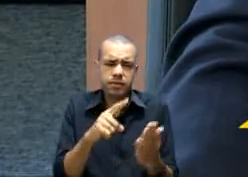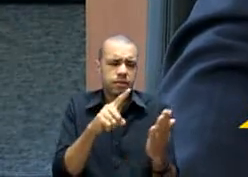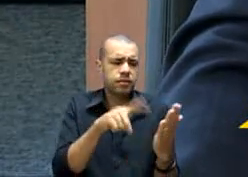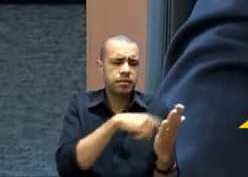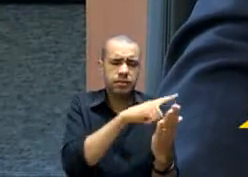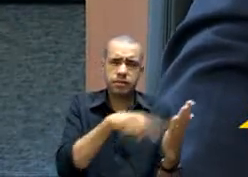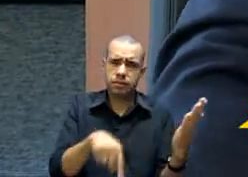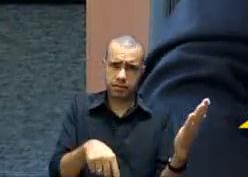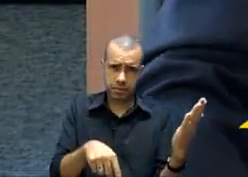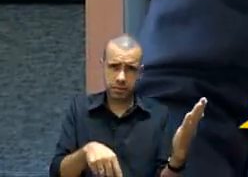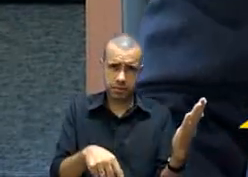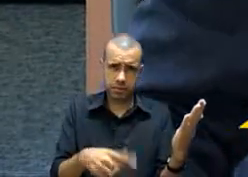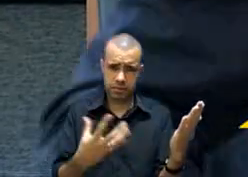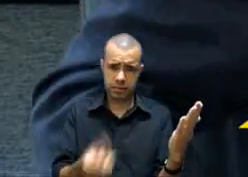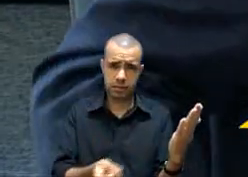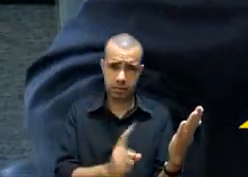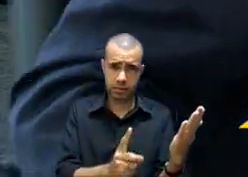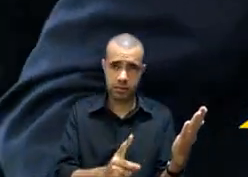do executivo,